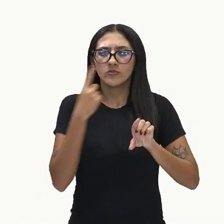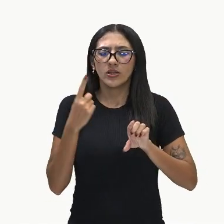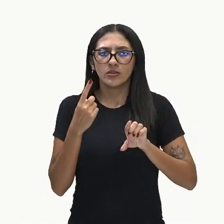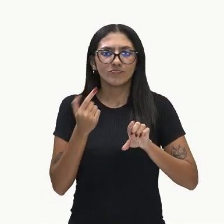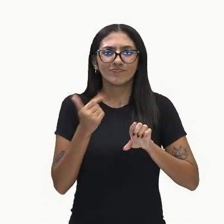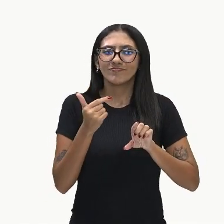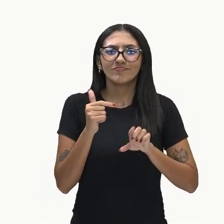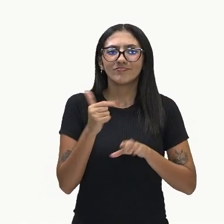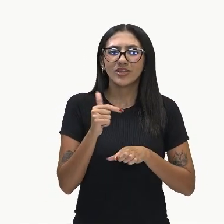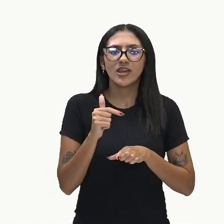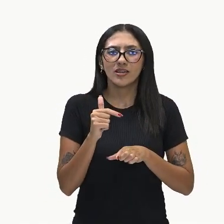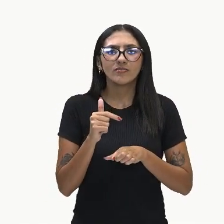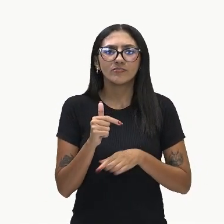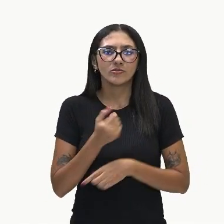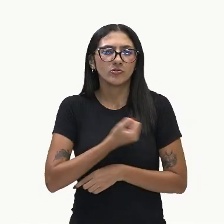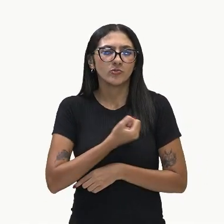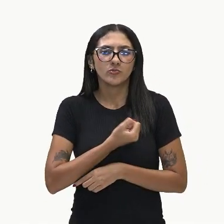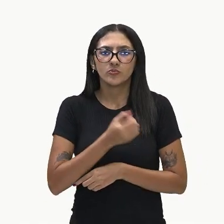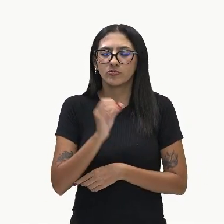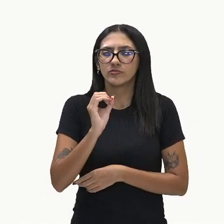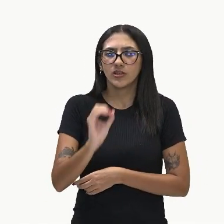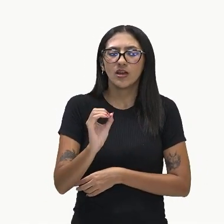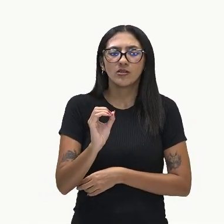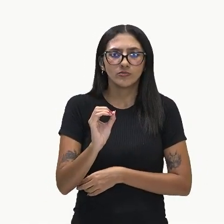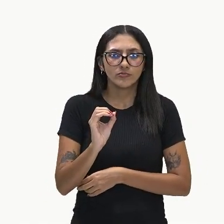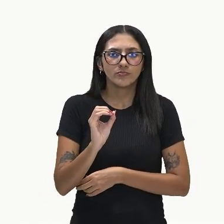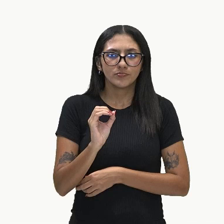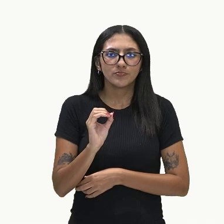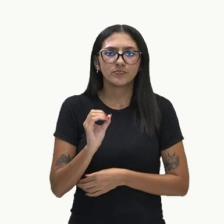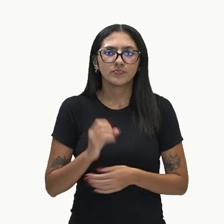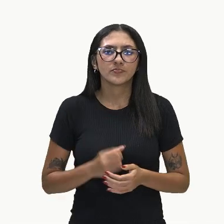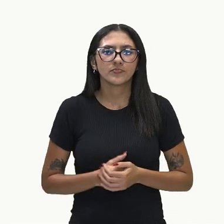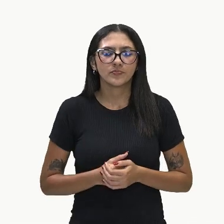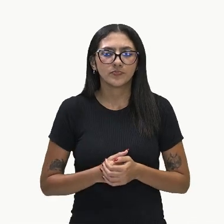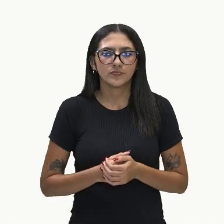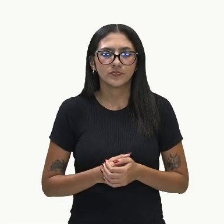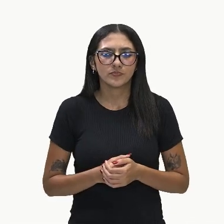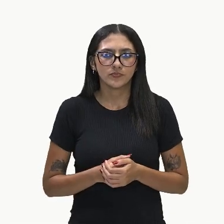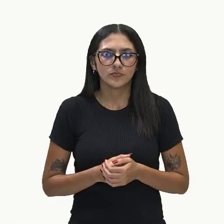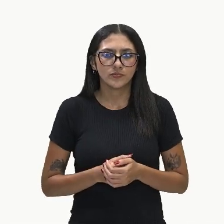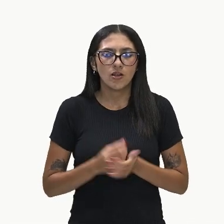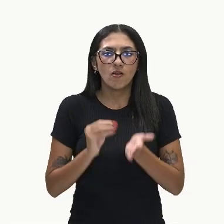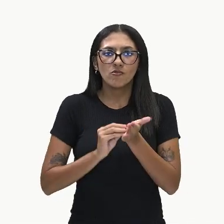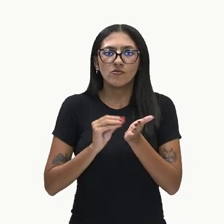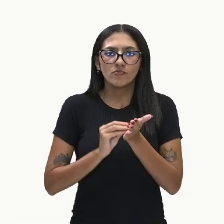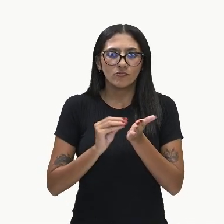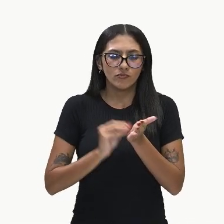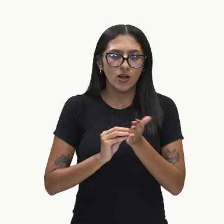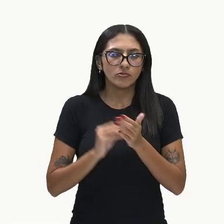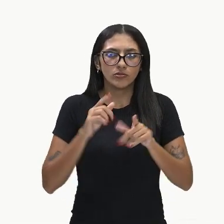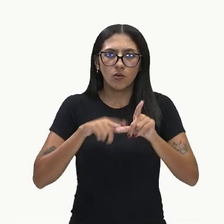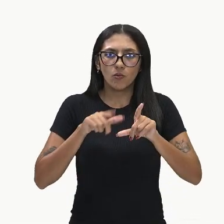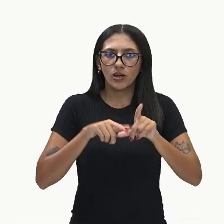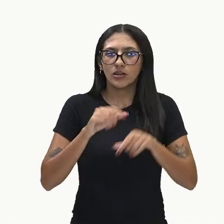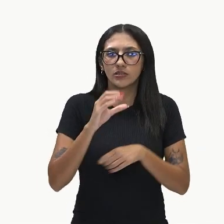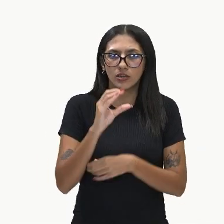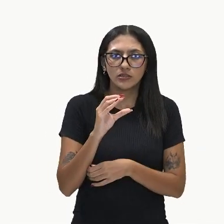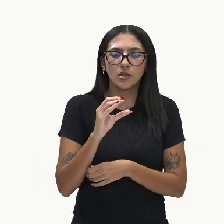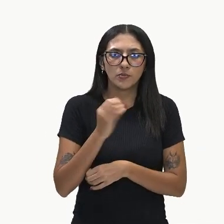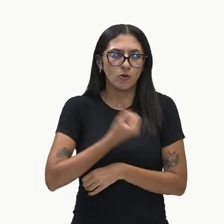termo independente. Então, aqui nesse caso, a gente tem uma equação do segundo grau incompleta em C. Tudo